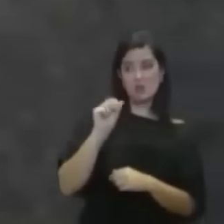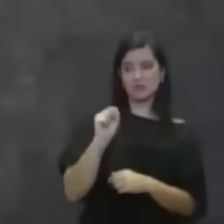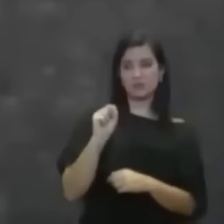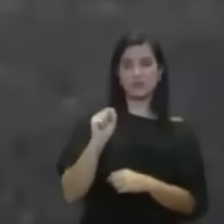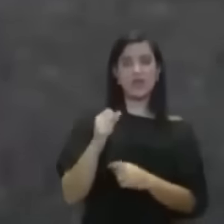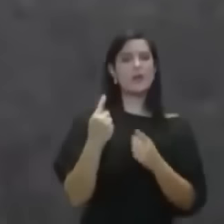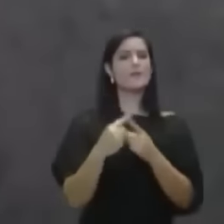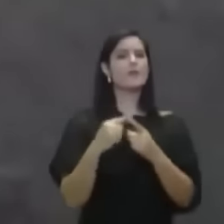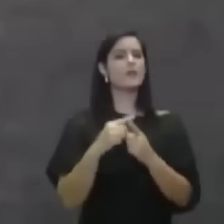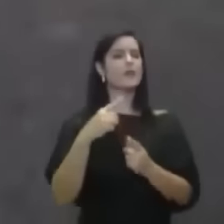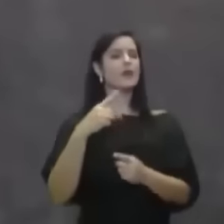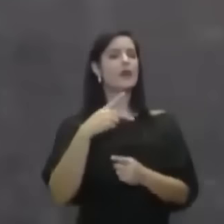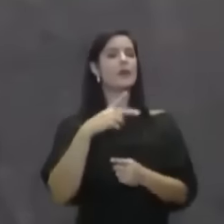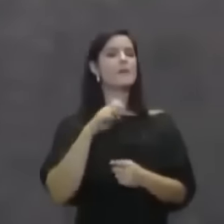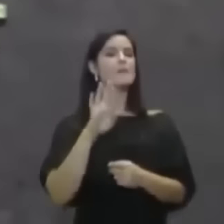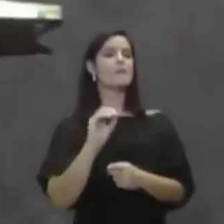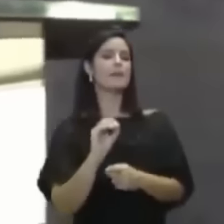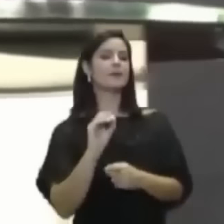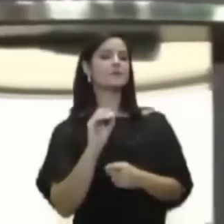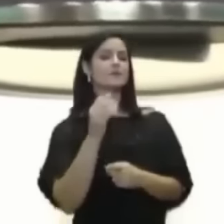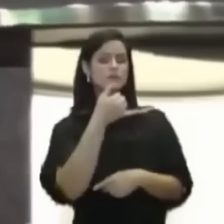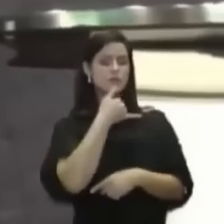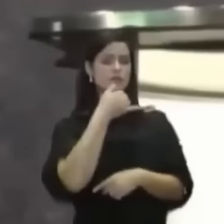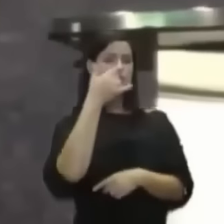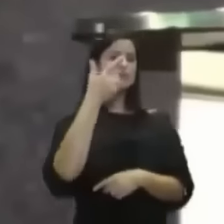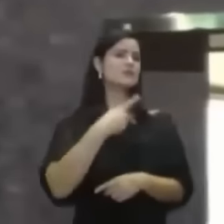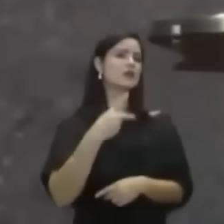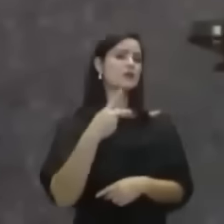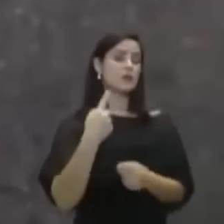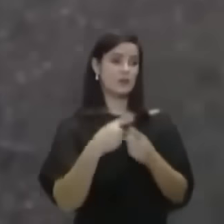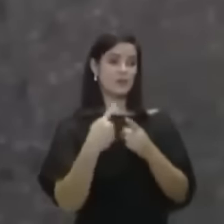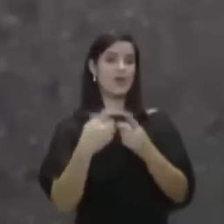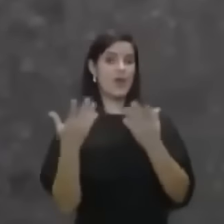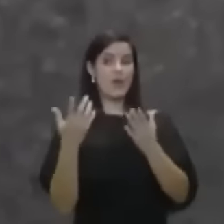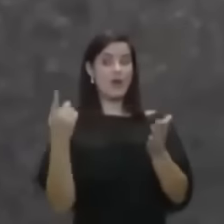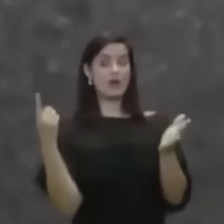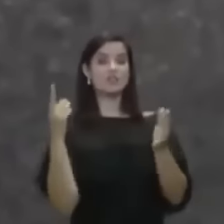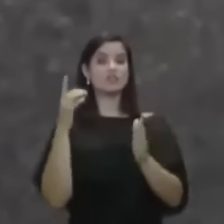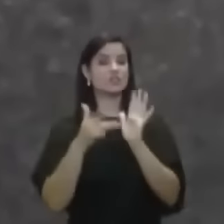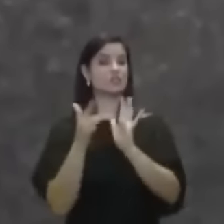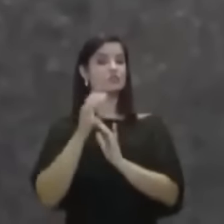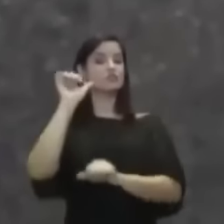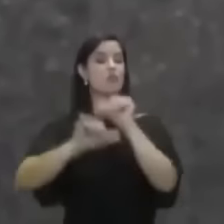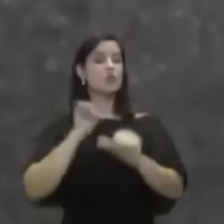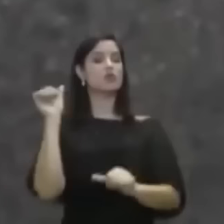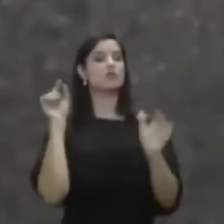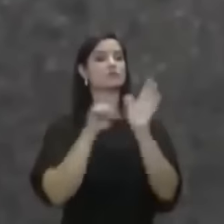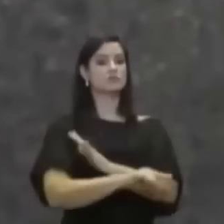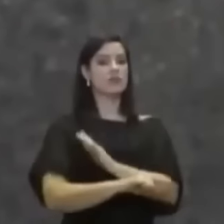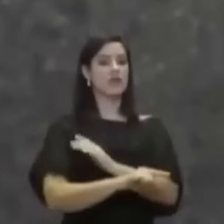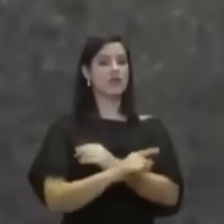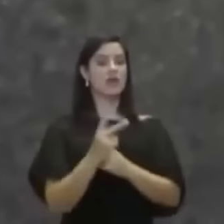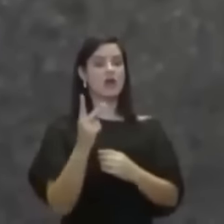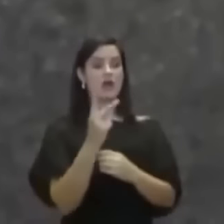vez? Porque Jesus mudou a pergunta. Jesus passou a usar na terceira pergunta o mesmo verbo que Pedro estava usando nas